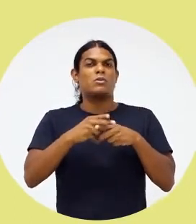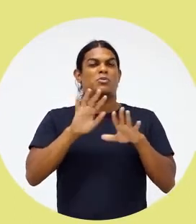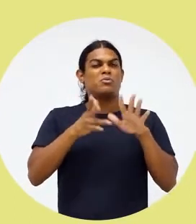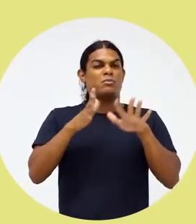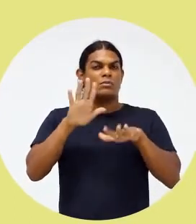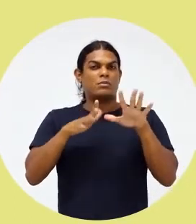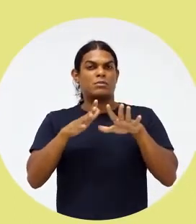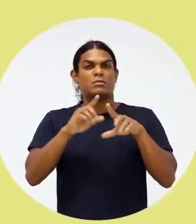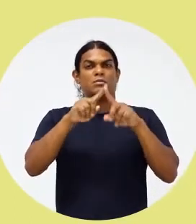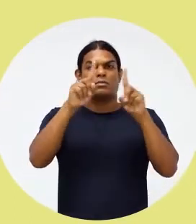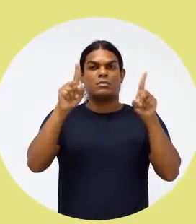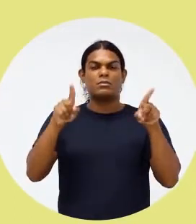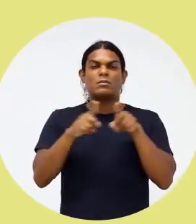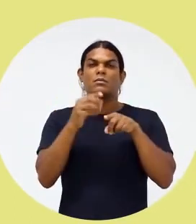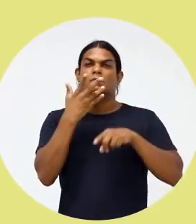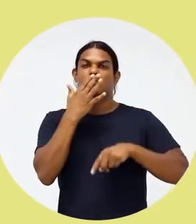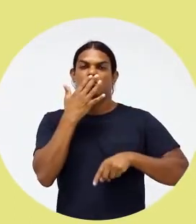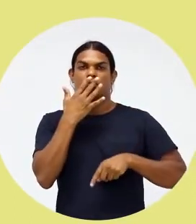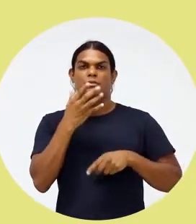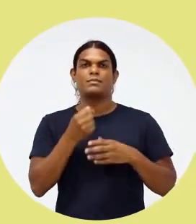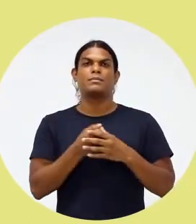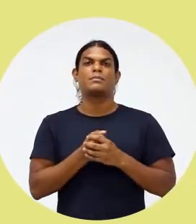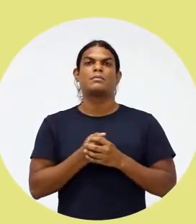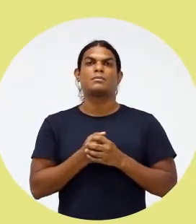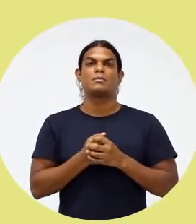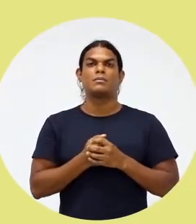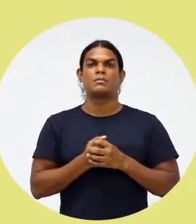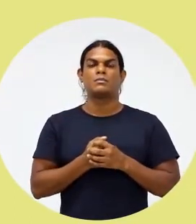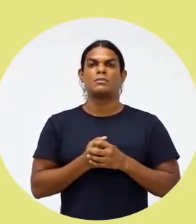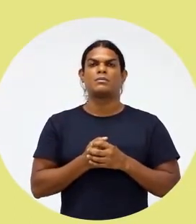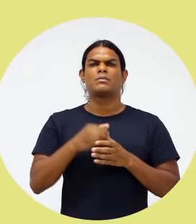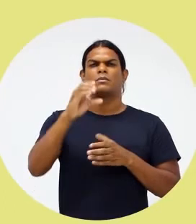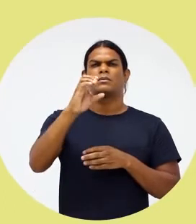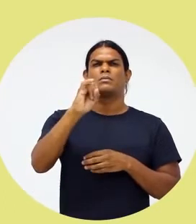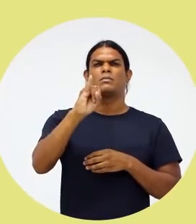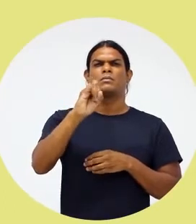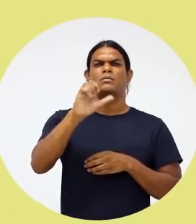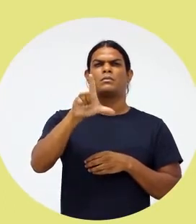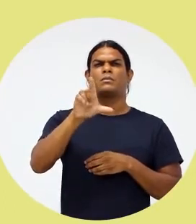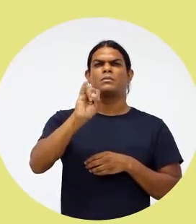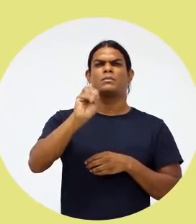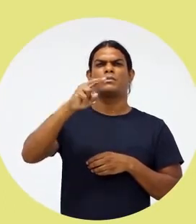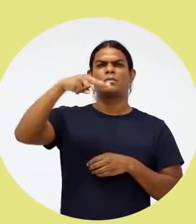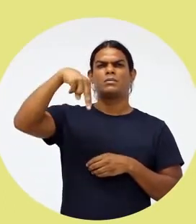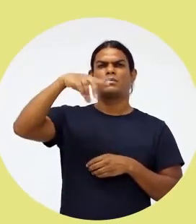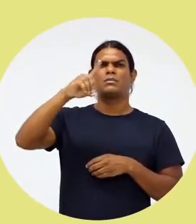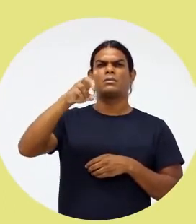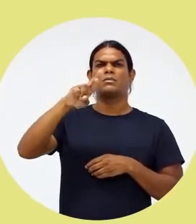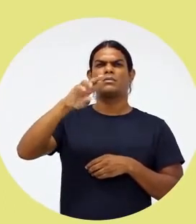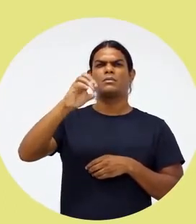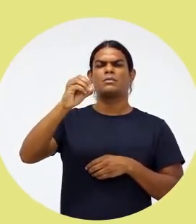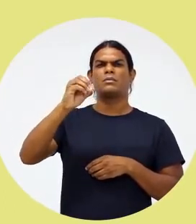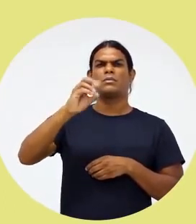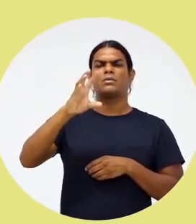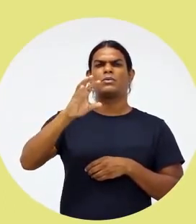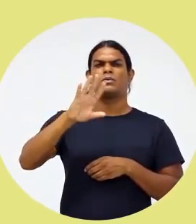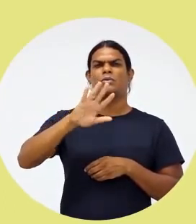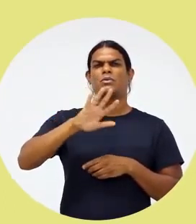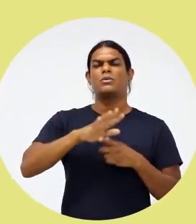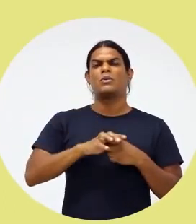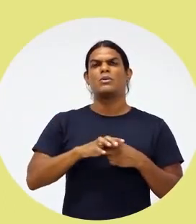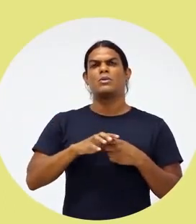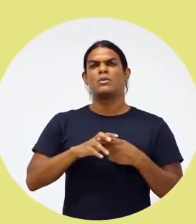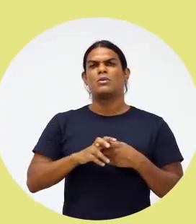gente está vendo que nós temos o quê? Cilindros soltos seria um risco pequeno de acidente e o outro